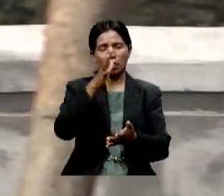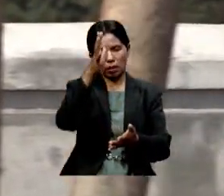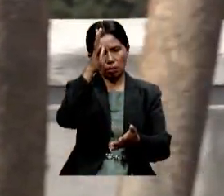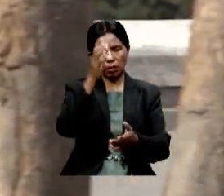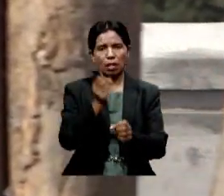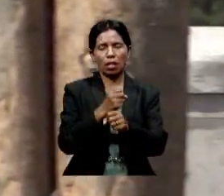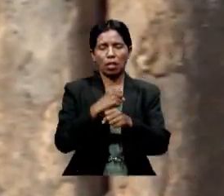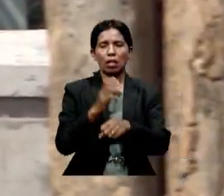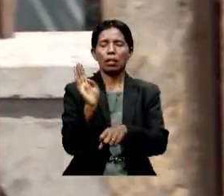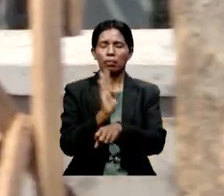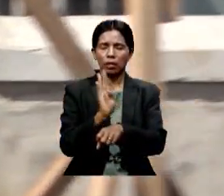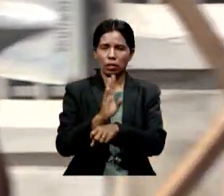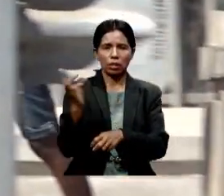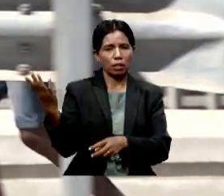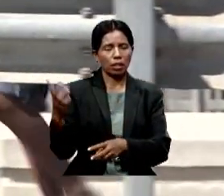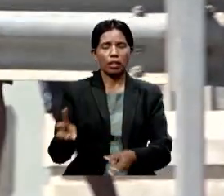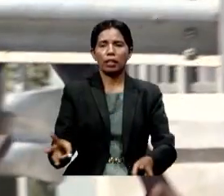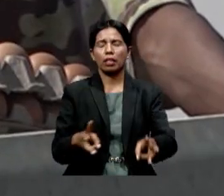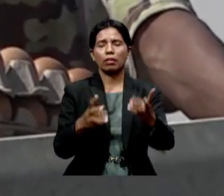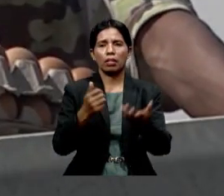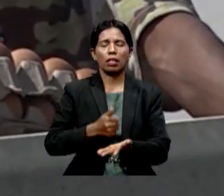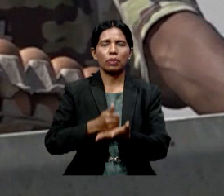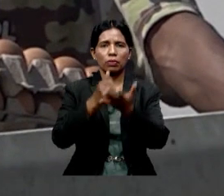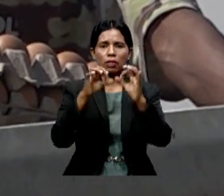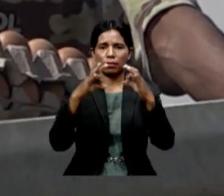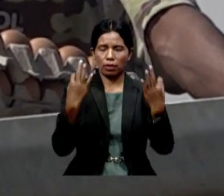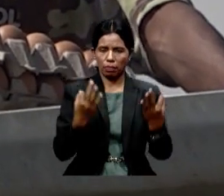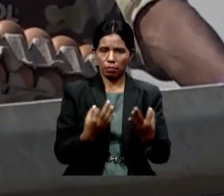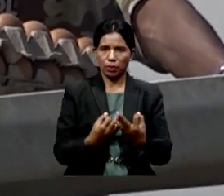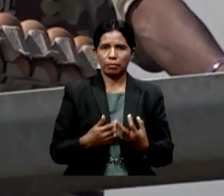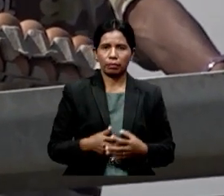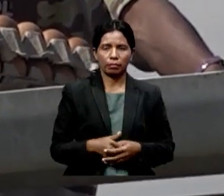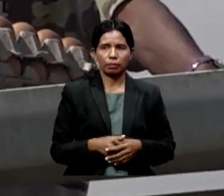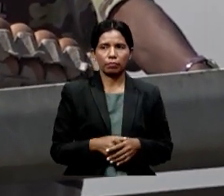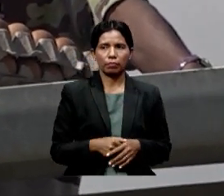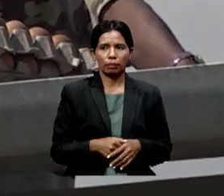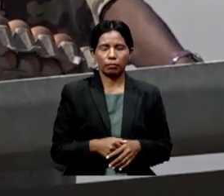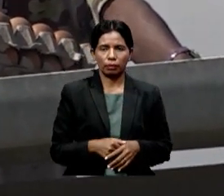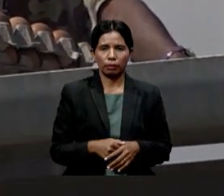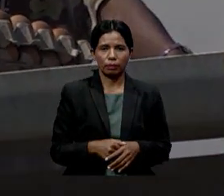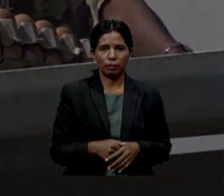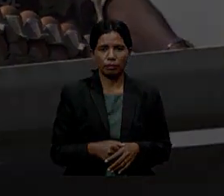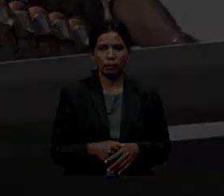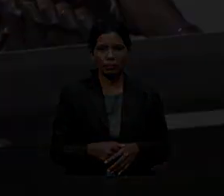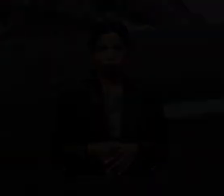Halo negócio e a dalam minin ho de sustenta família. Dulce da Costa, Jaime dos Santos, Yemen.